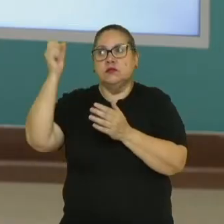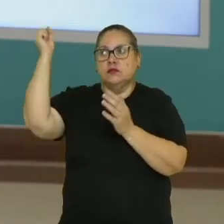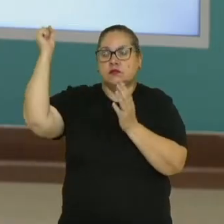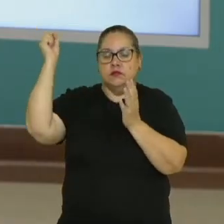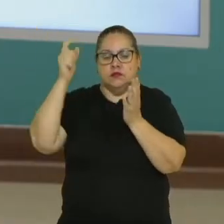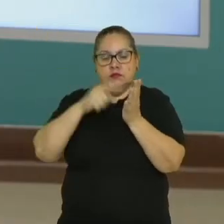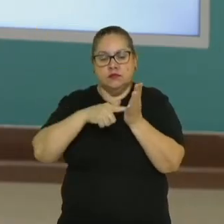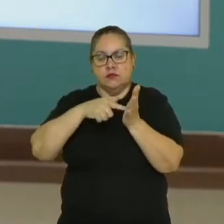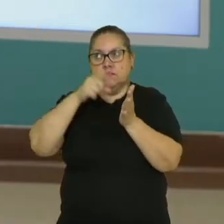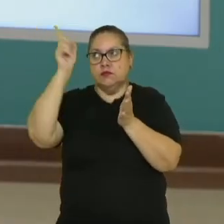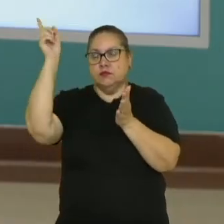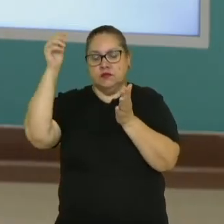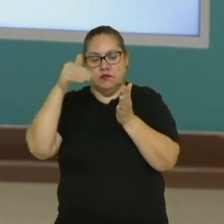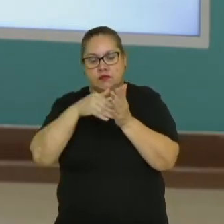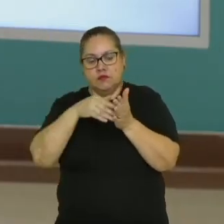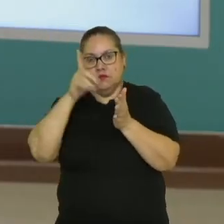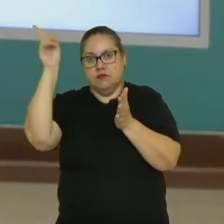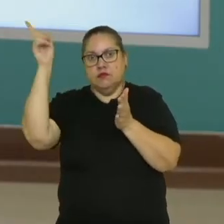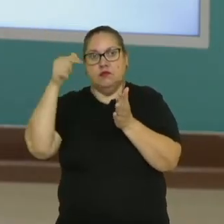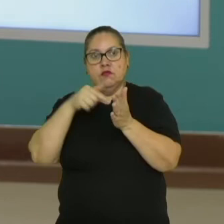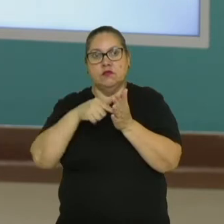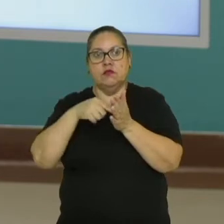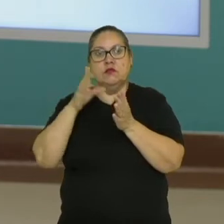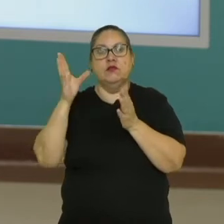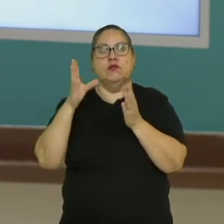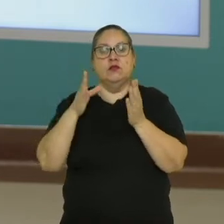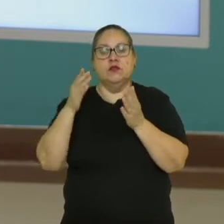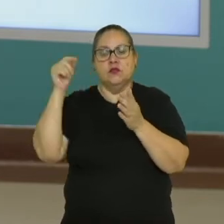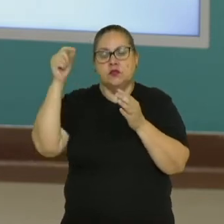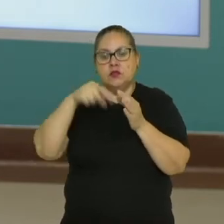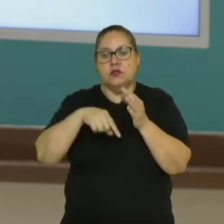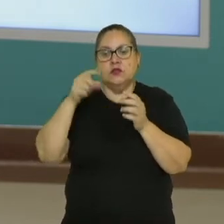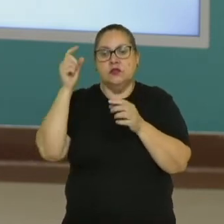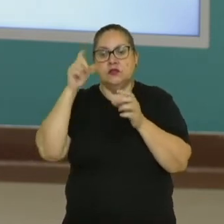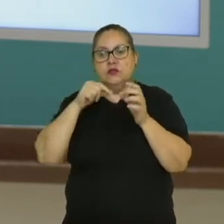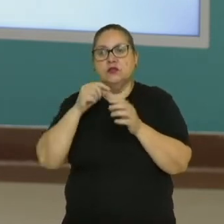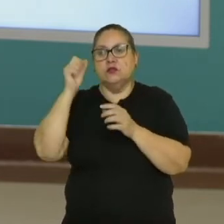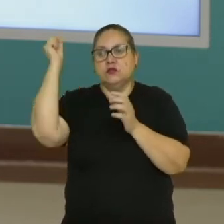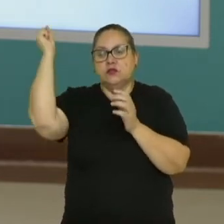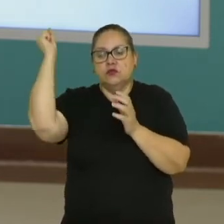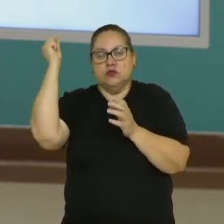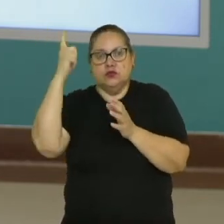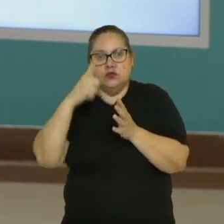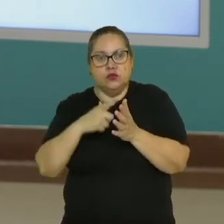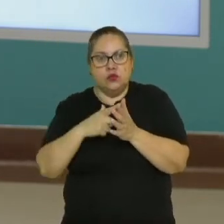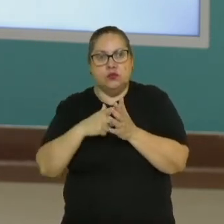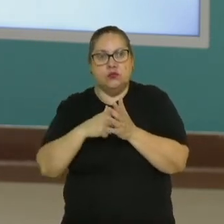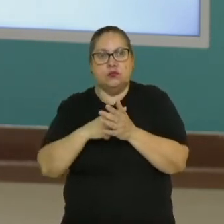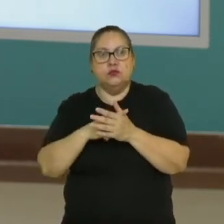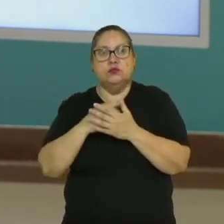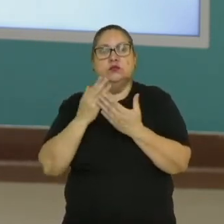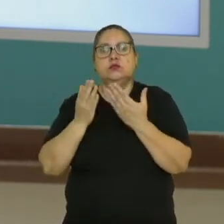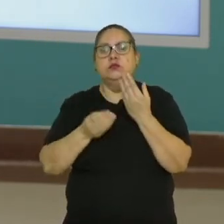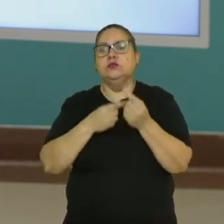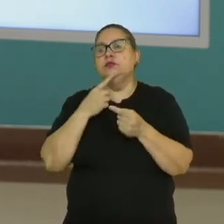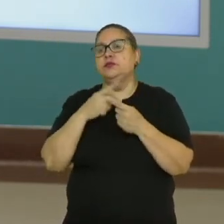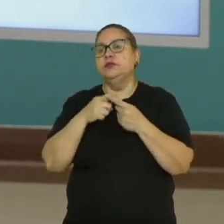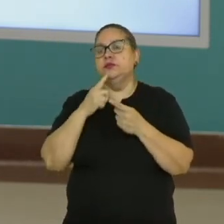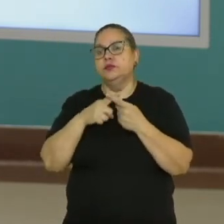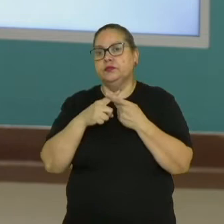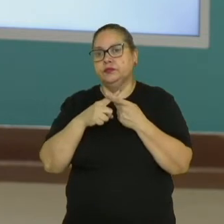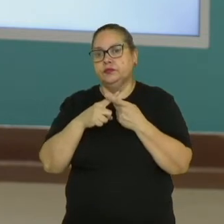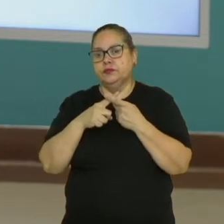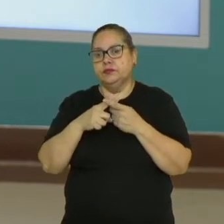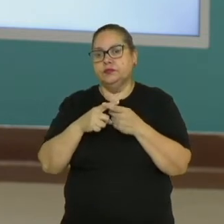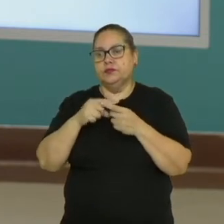bombardeado por raios ultravioletas oriundos que vêm do Sol. Por que